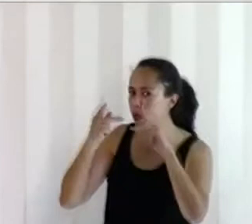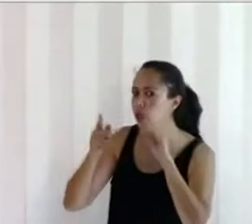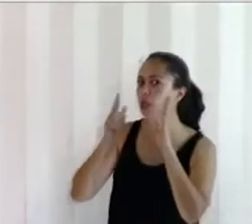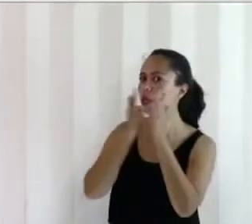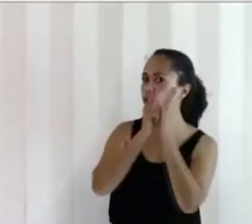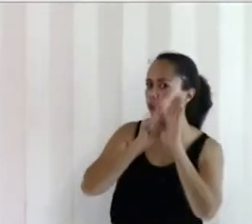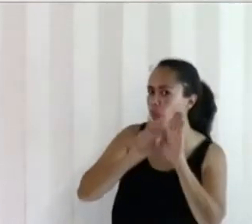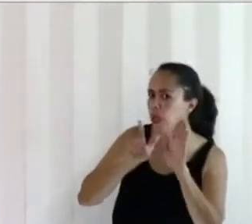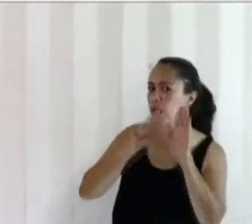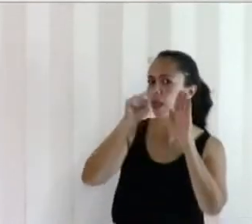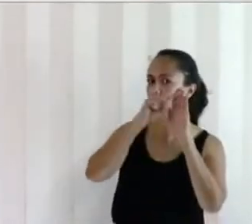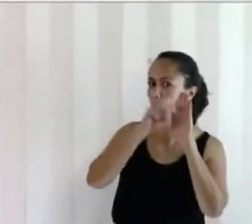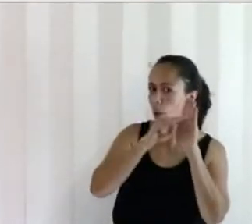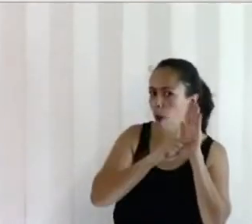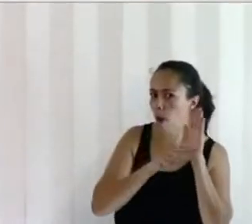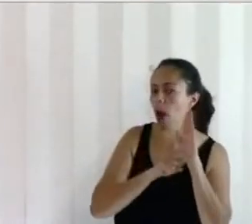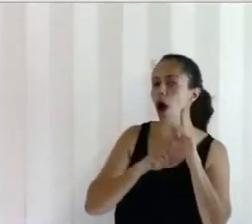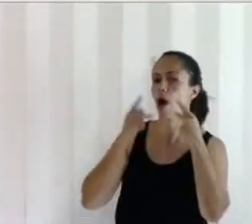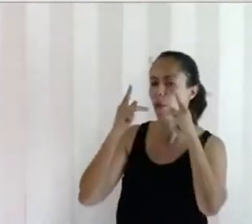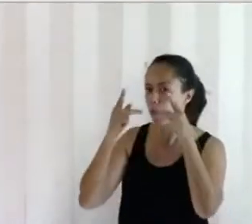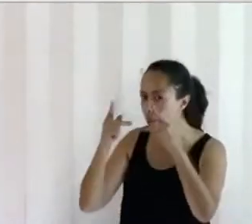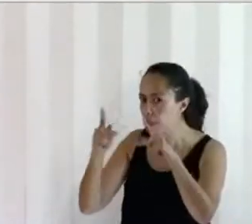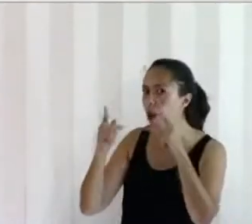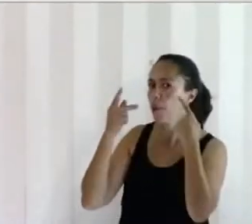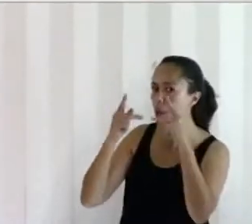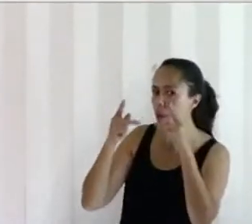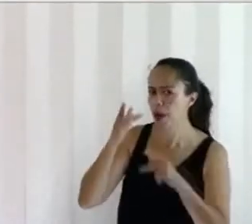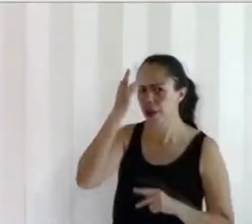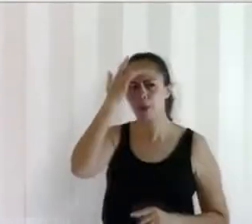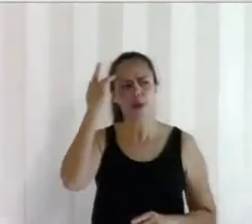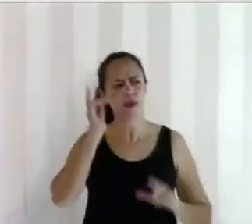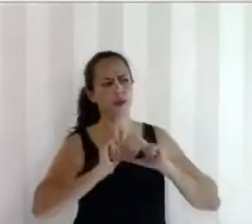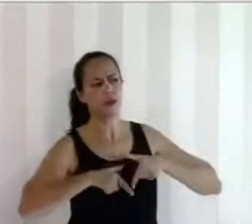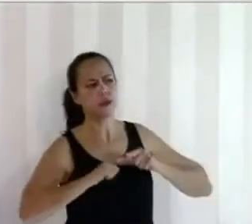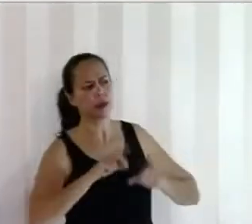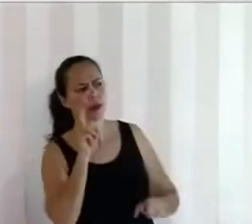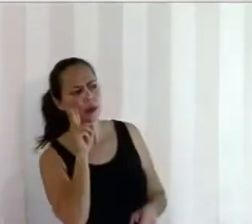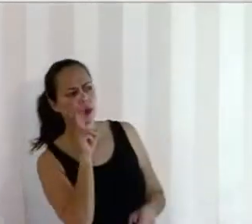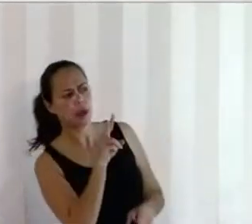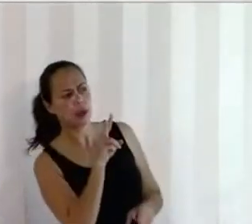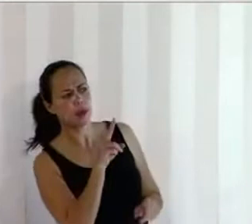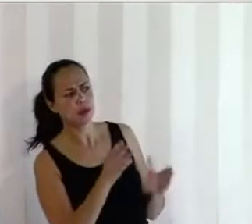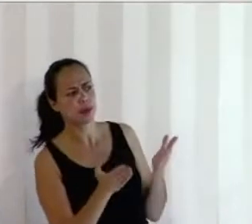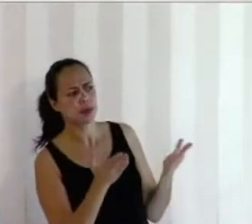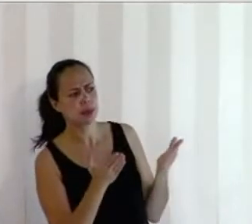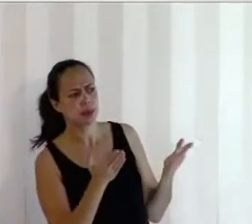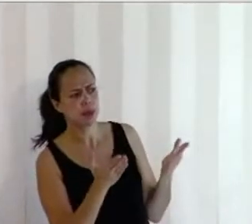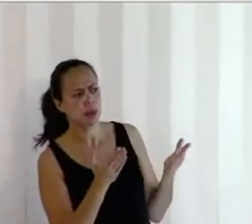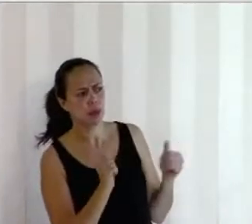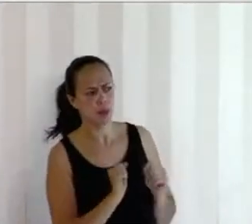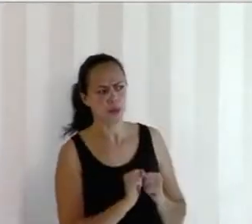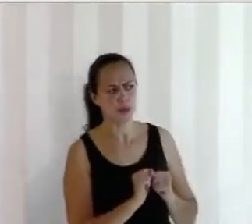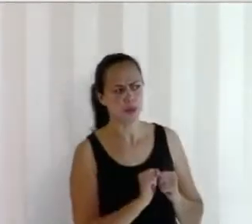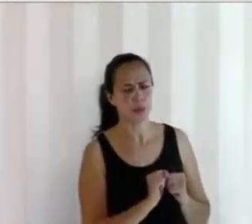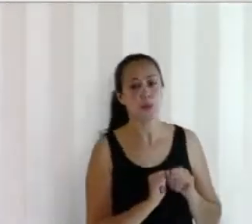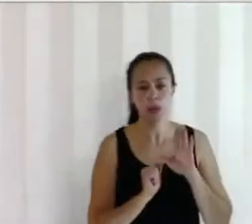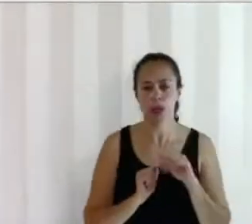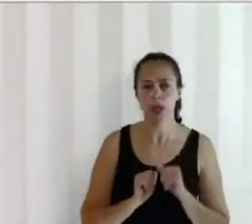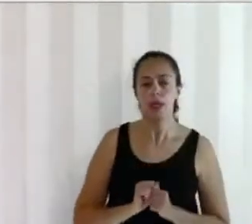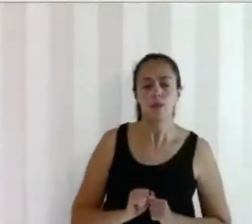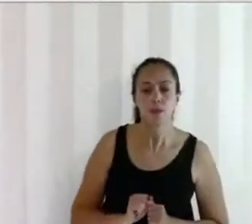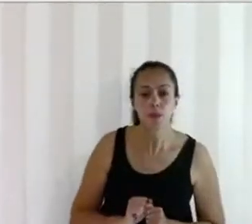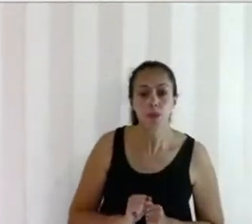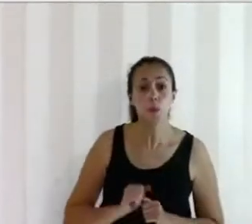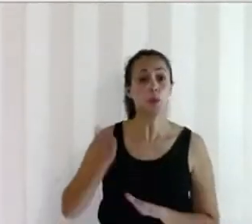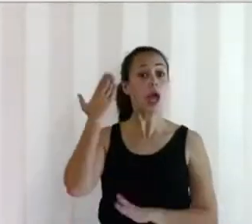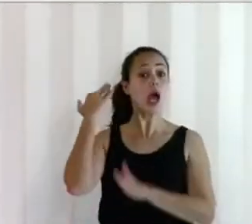os ensinos orais. Os ensinos que passavam de pai para filho. Os ensinos que